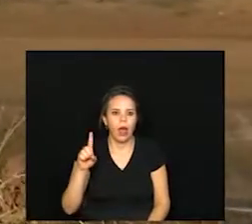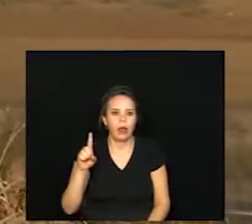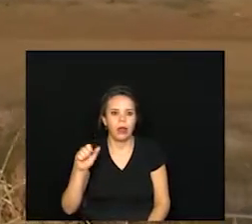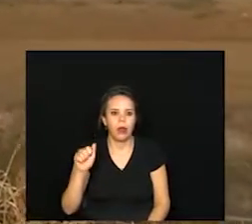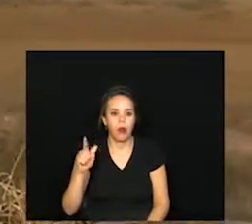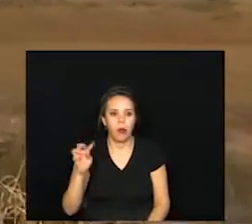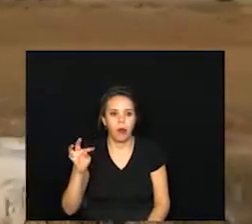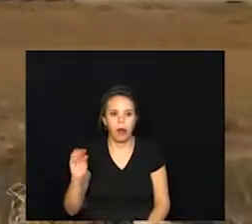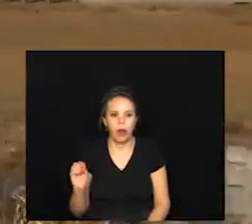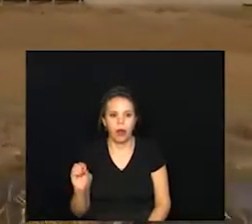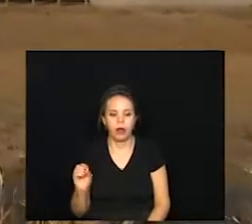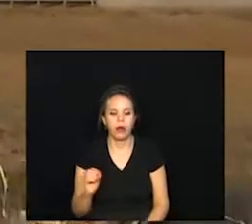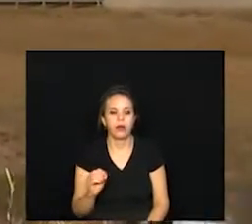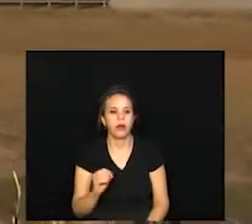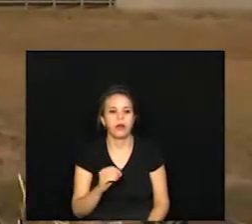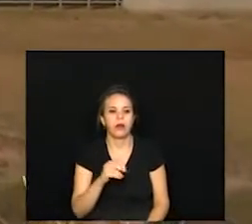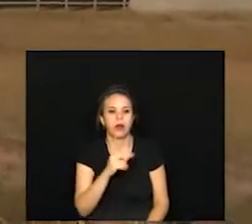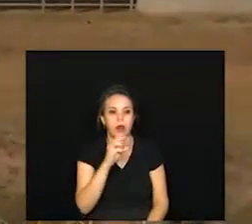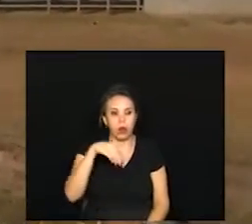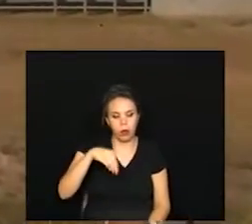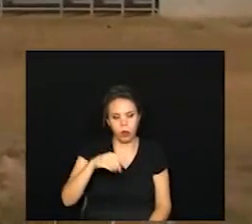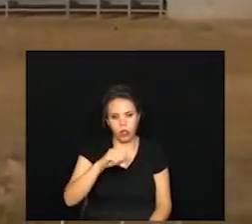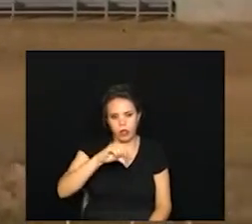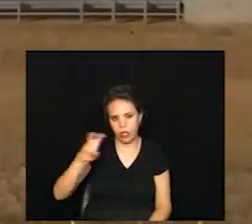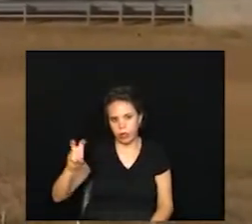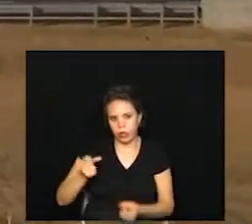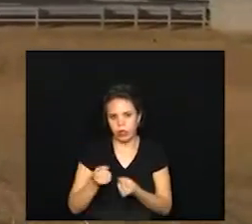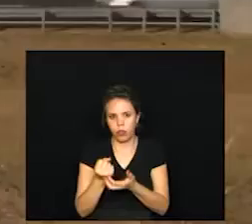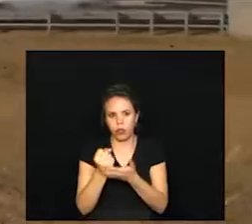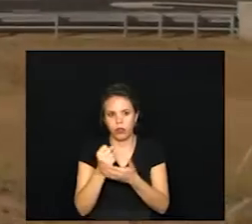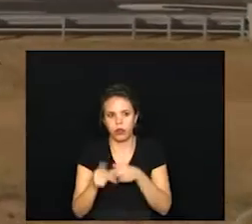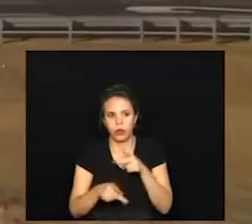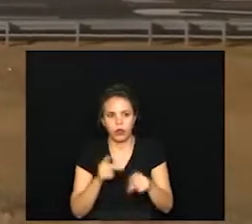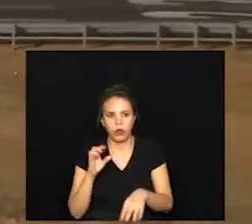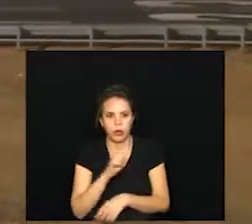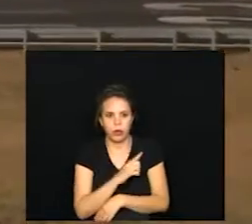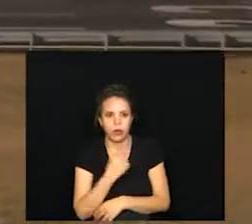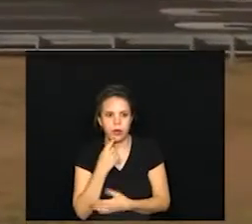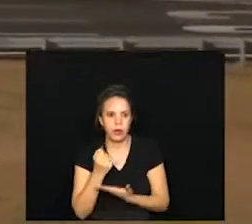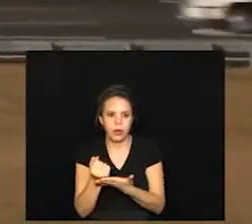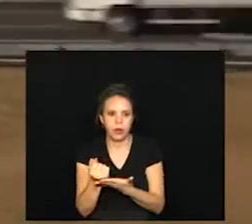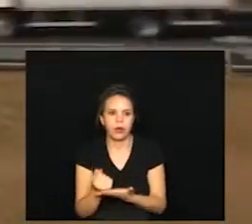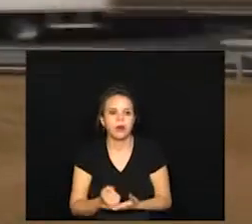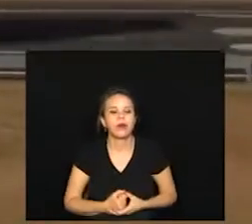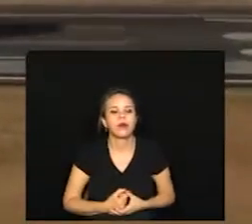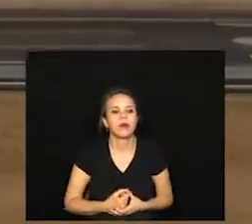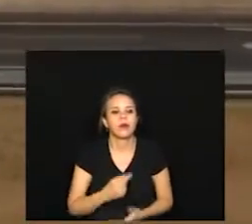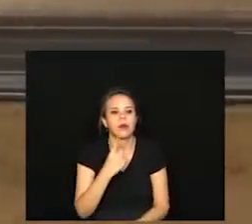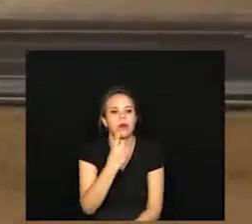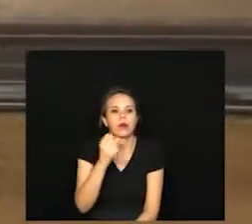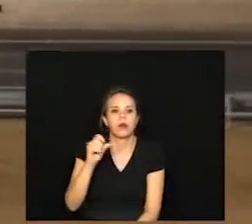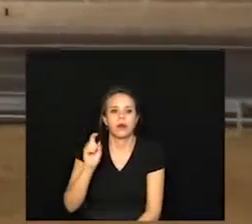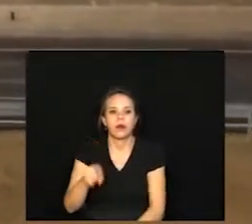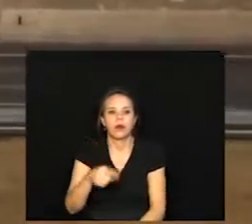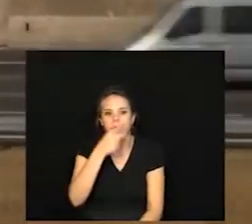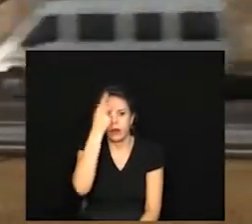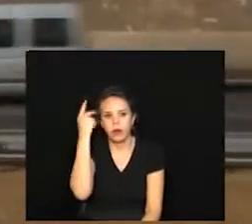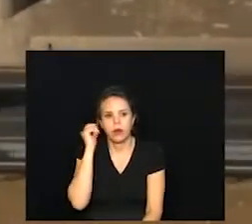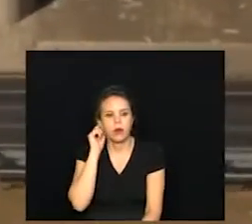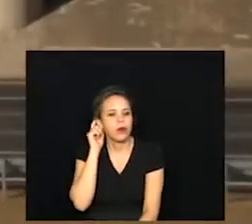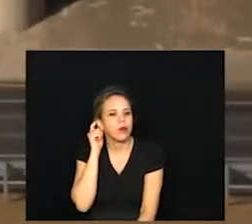quilômetro 95, beneficiaria a população do distrito do Campo Grande, cerca de 190 mil